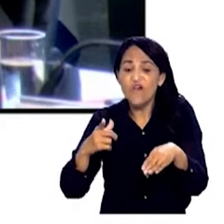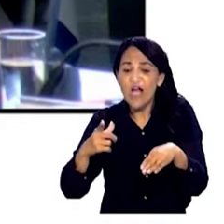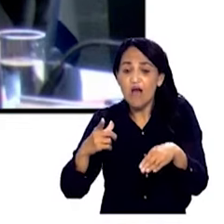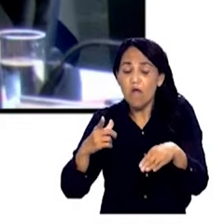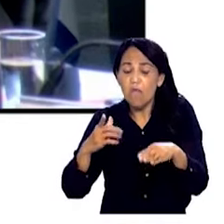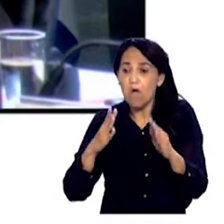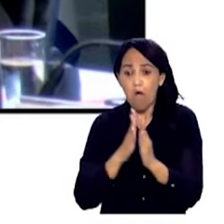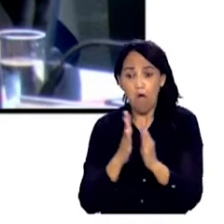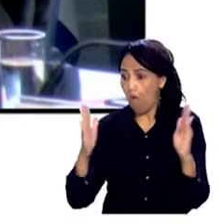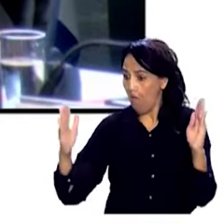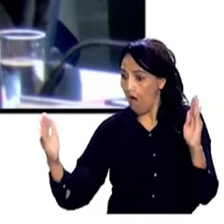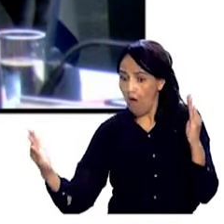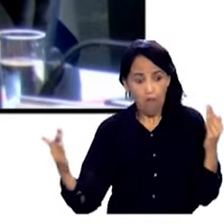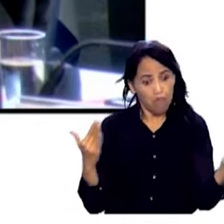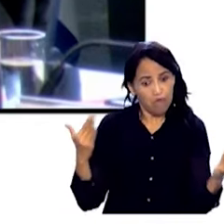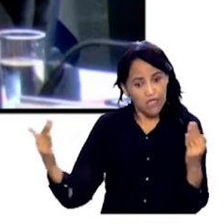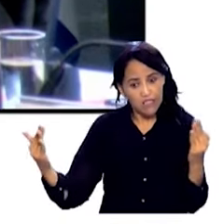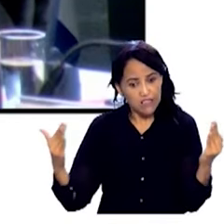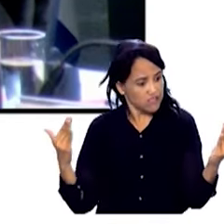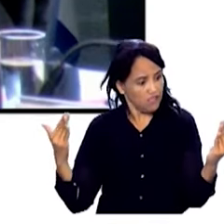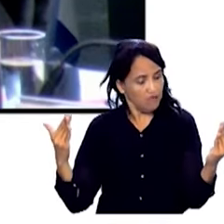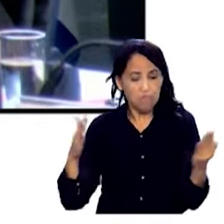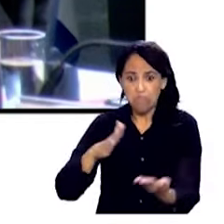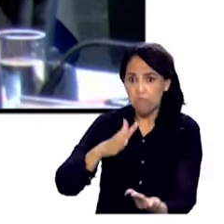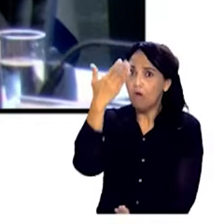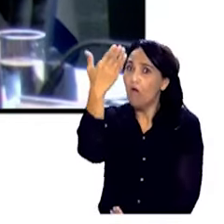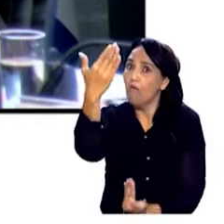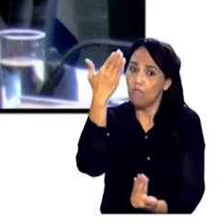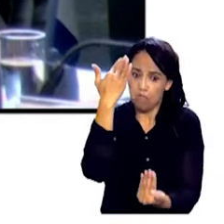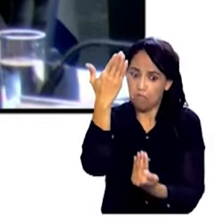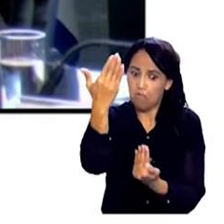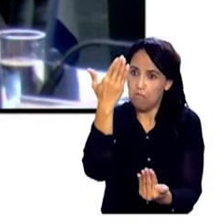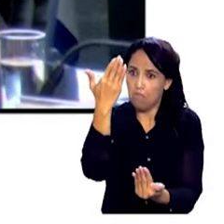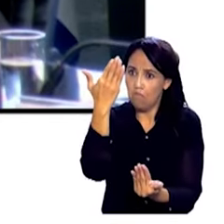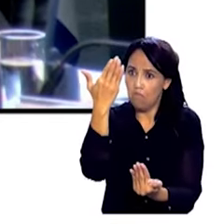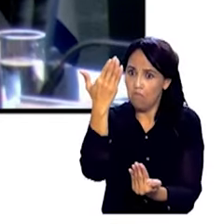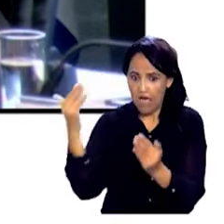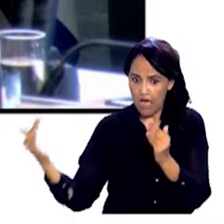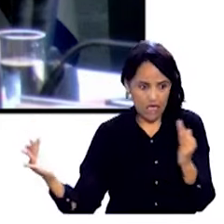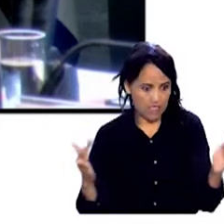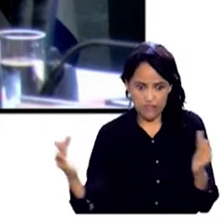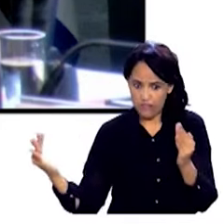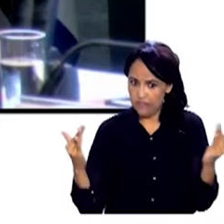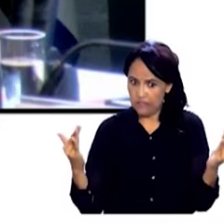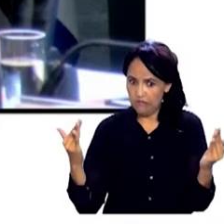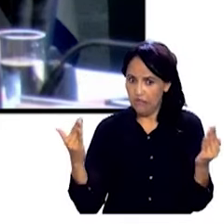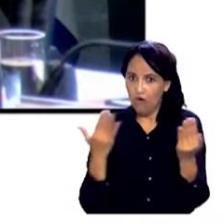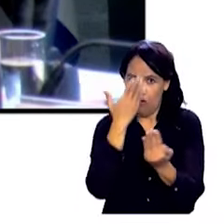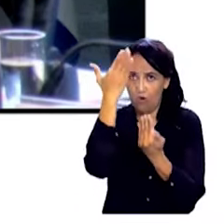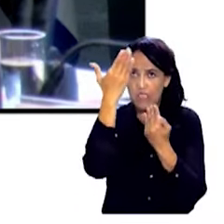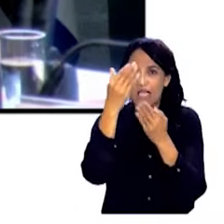Deixa de ser Deixa de ser ambíguo hum é muito mais claro para Compreensão é para